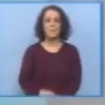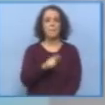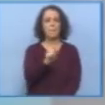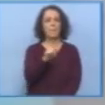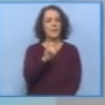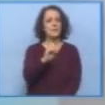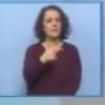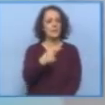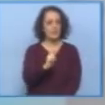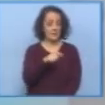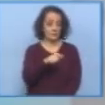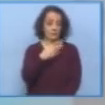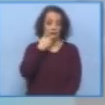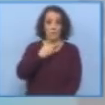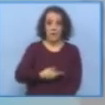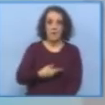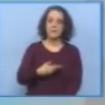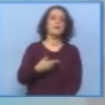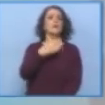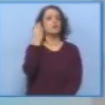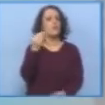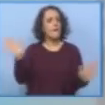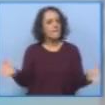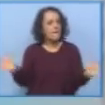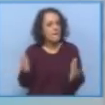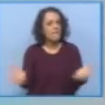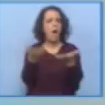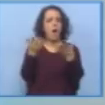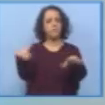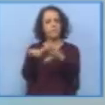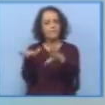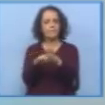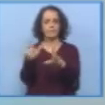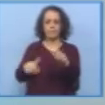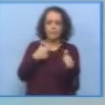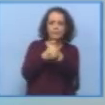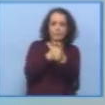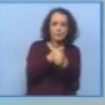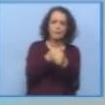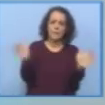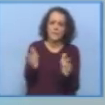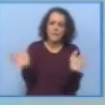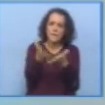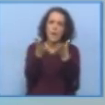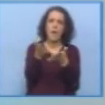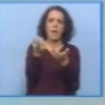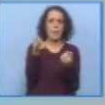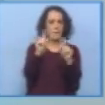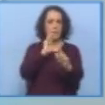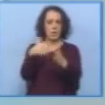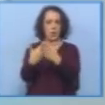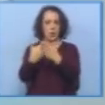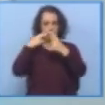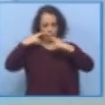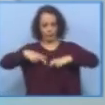experiência de mobilizar jovens para as jornadas, de os acompanhar, participar com eles nestas iniciativas, levou também a fazer